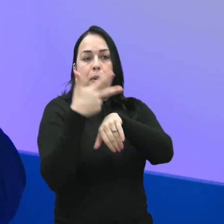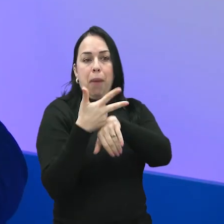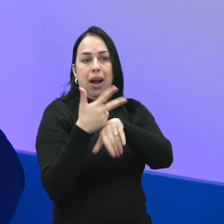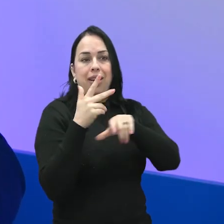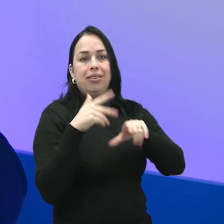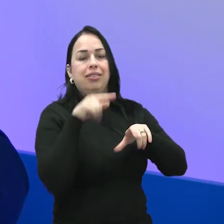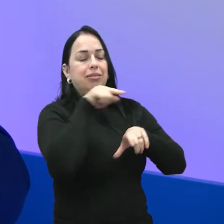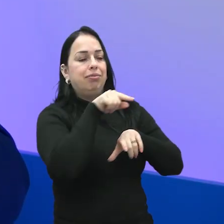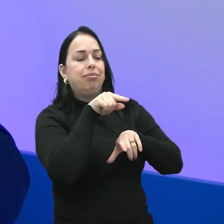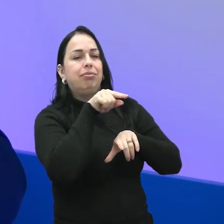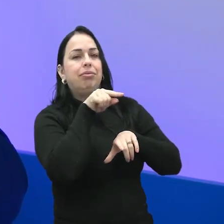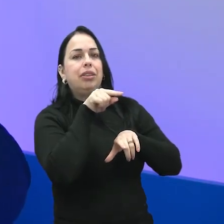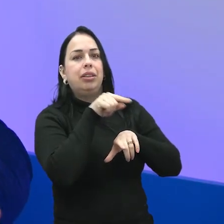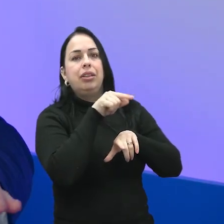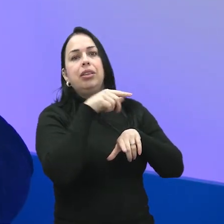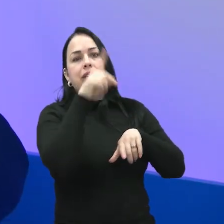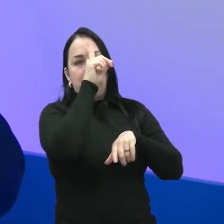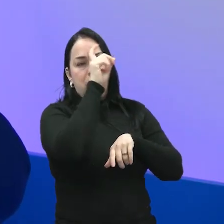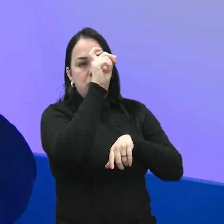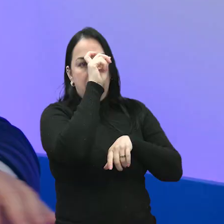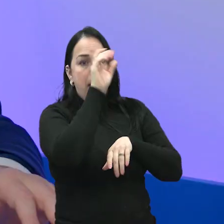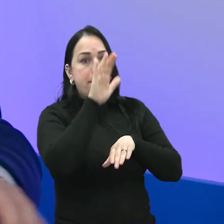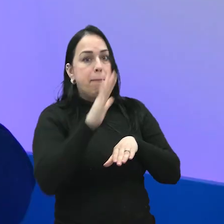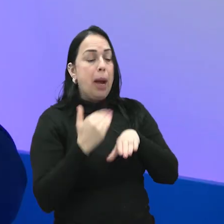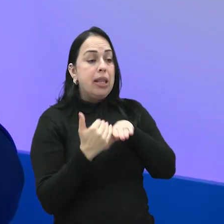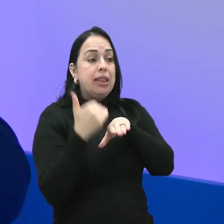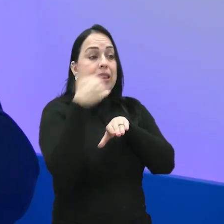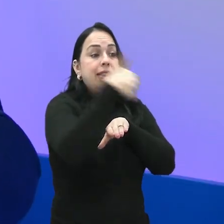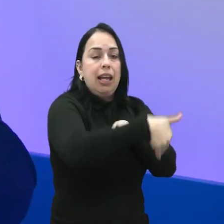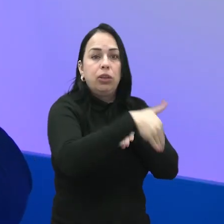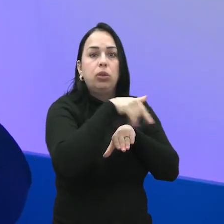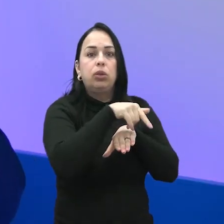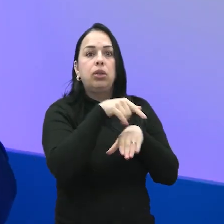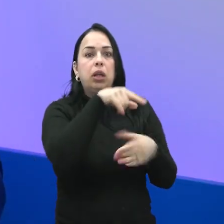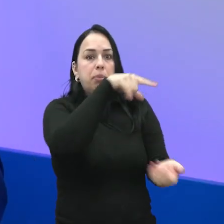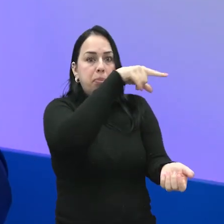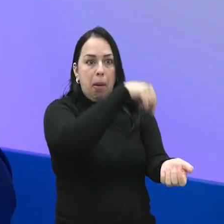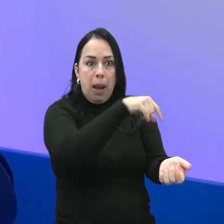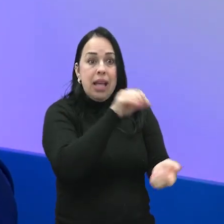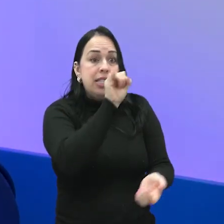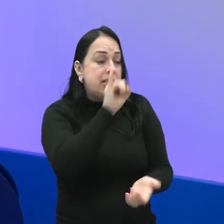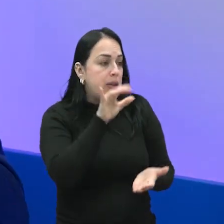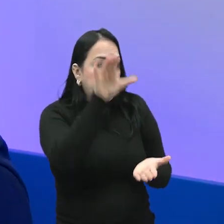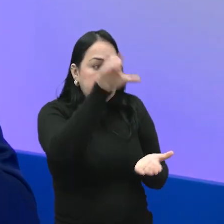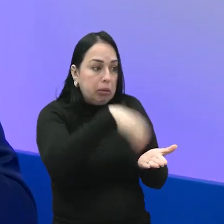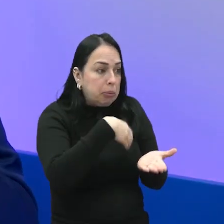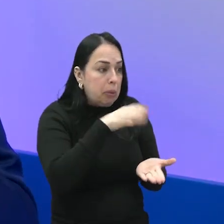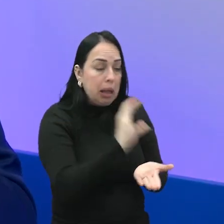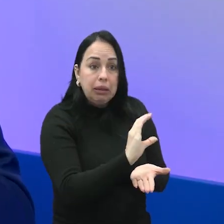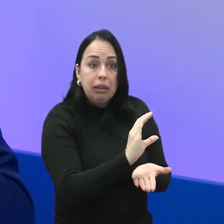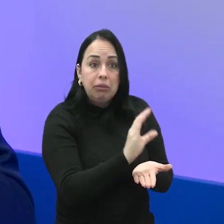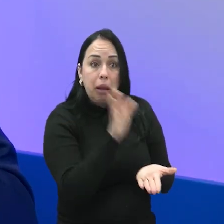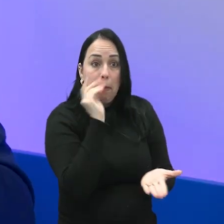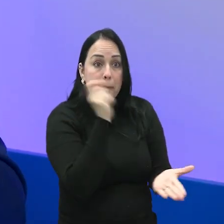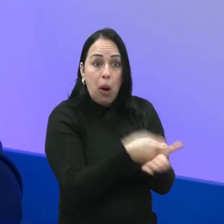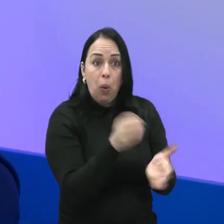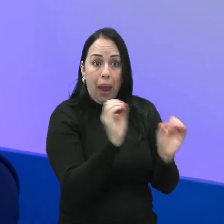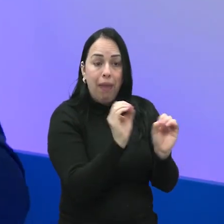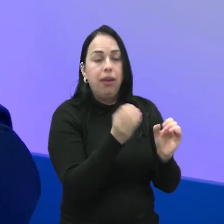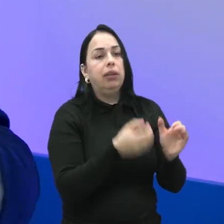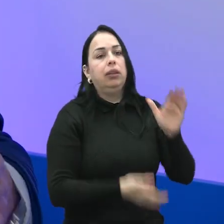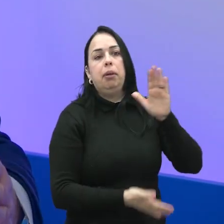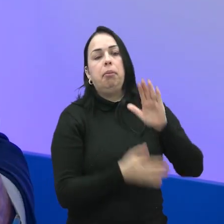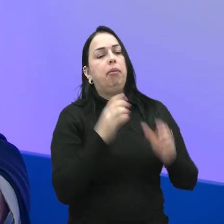hospitais. A parte de trás, tem vários colchões com gente pendurada, com soro pendurado, o cartão de crédito não passou, vai para a rua. Aqui